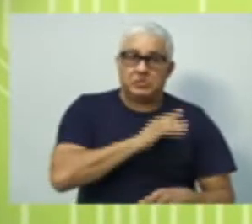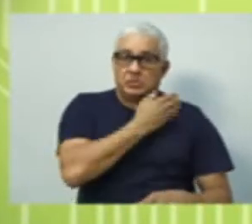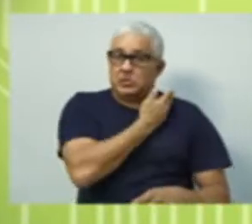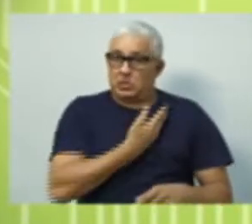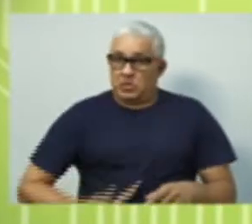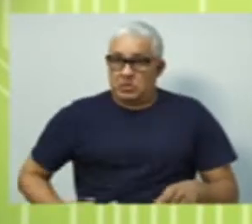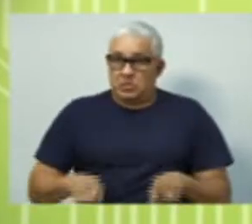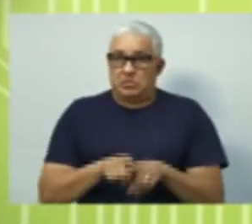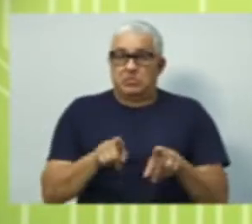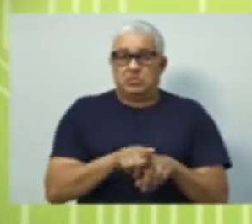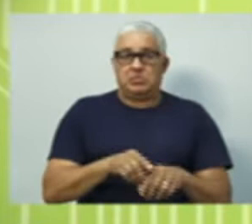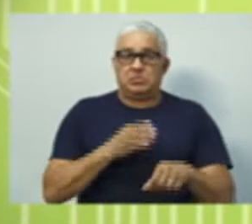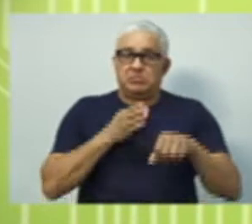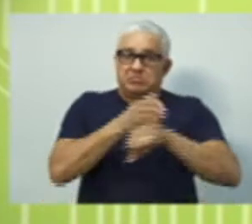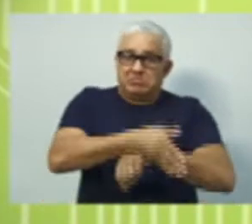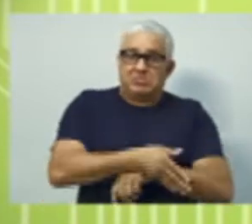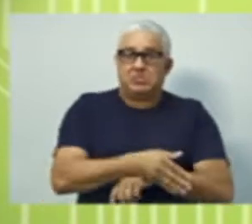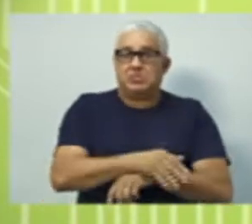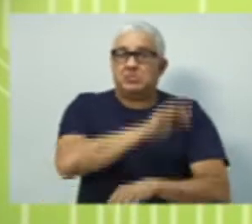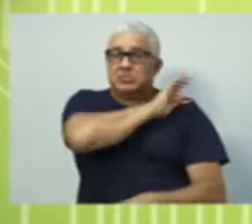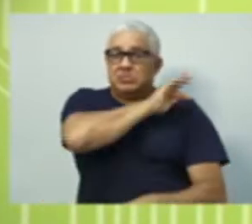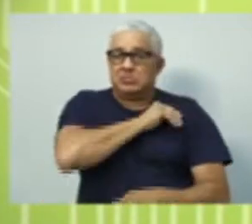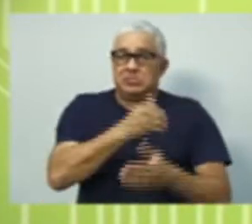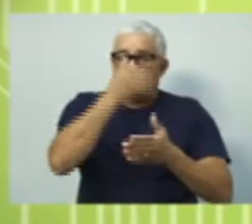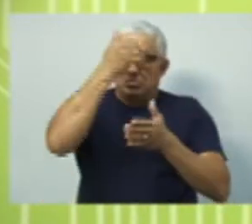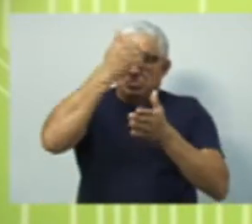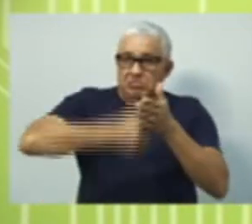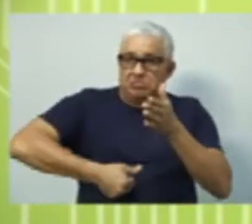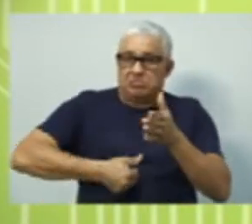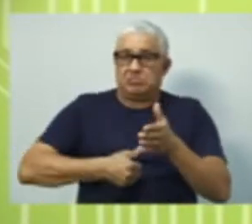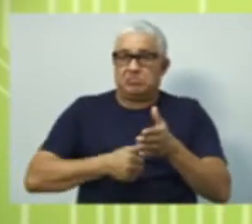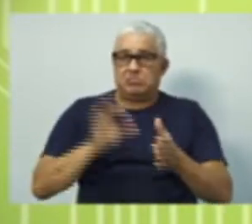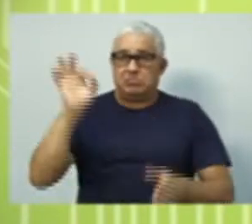acesso às faculdades e dão redução de percentuais?